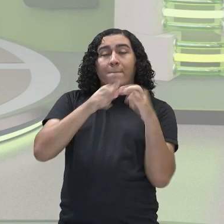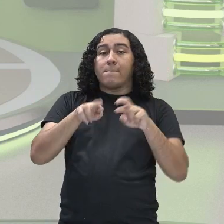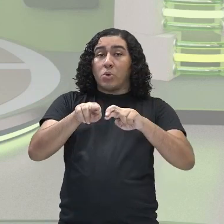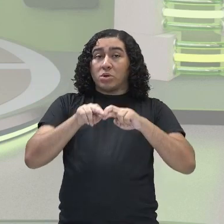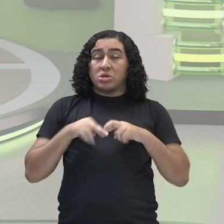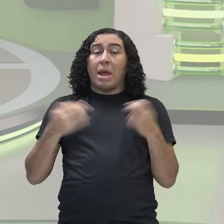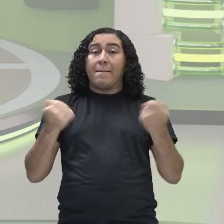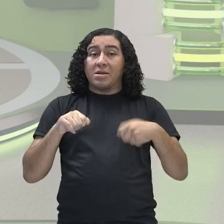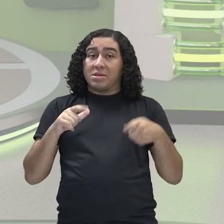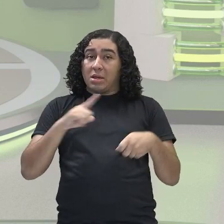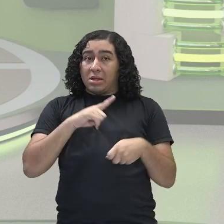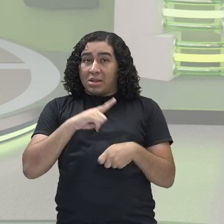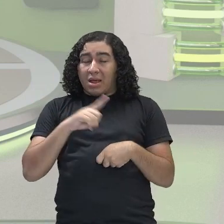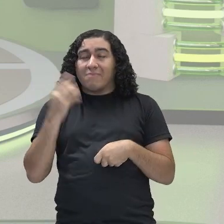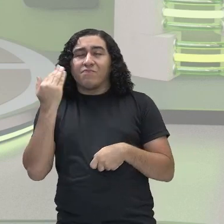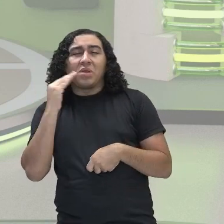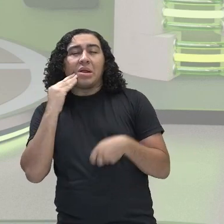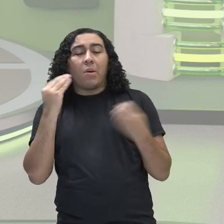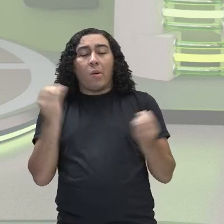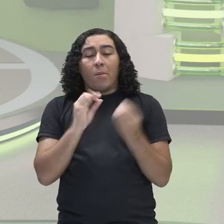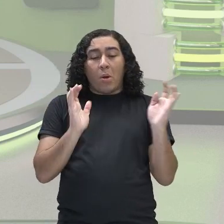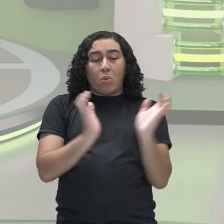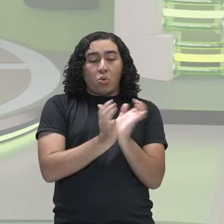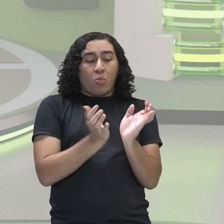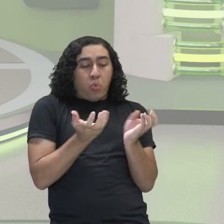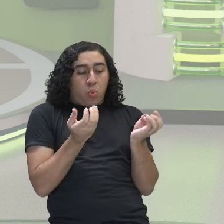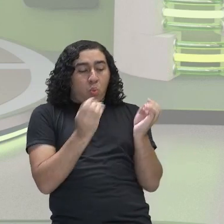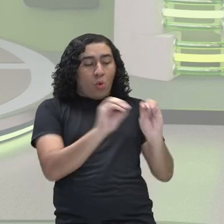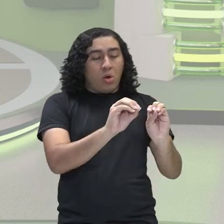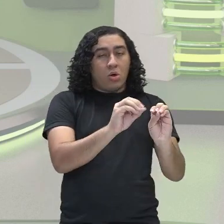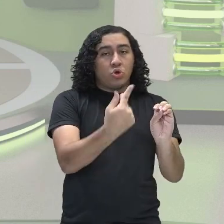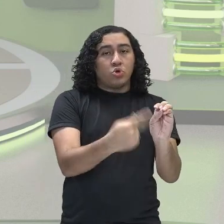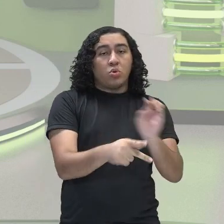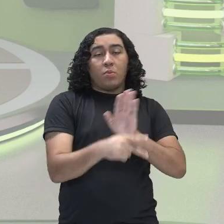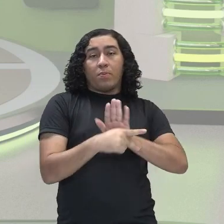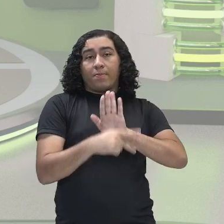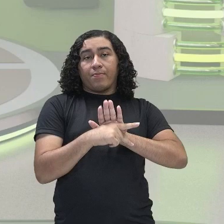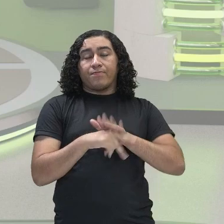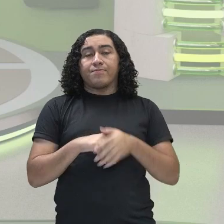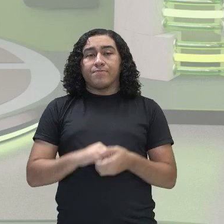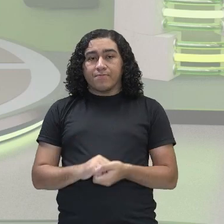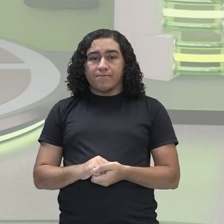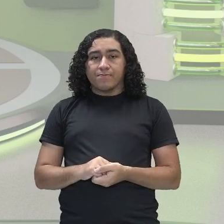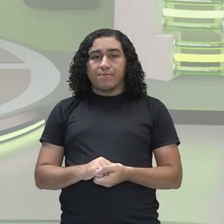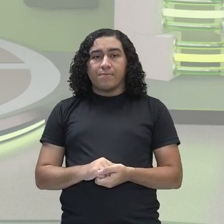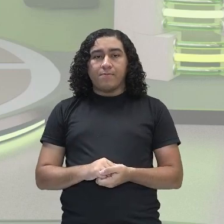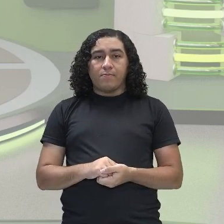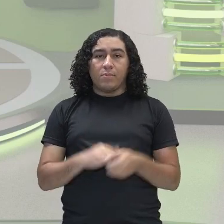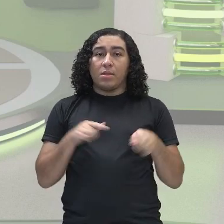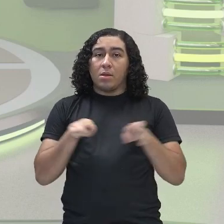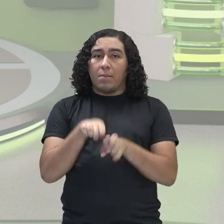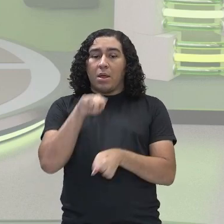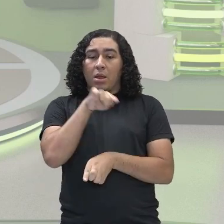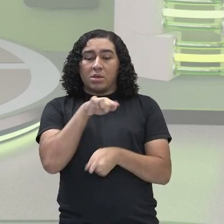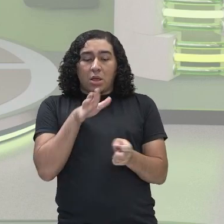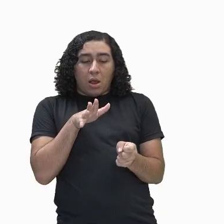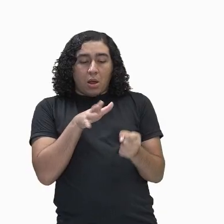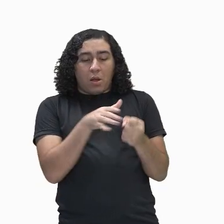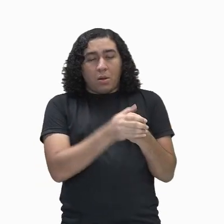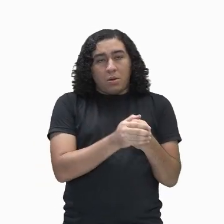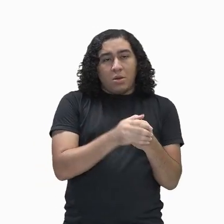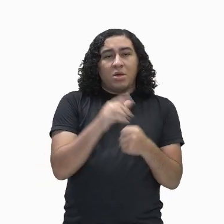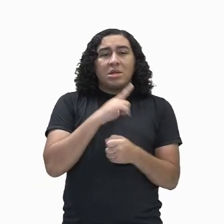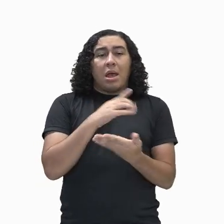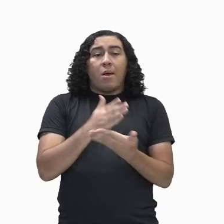necessário ali encaixar ela em um grupo específico, certo? A gente vai ver que os protistas, né, eles têm ali